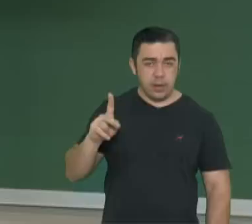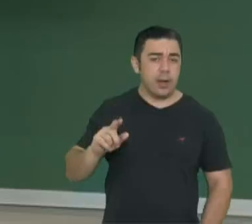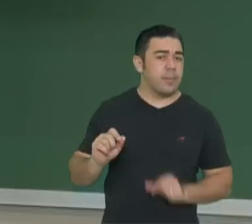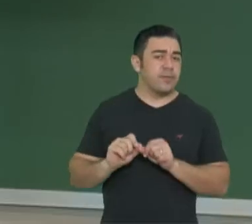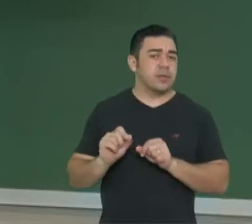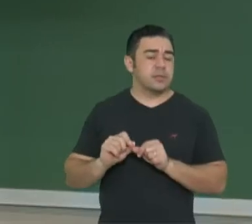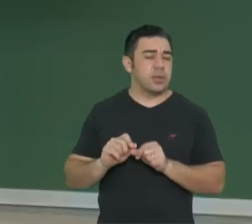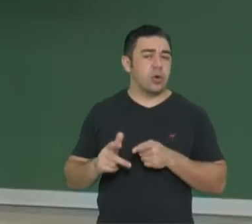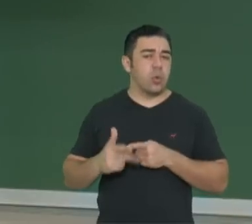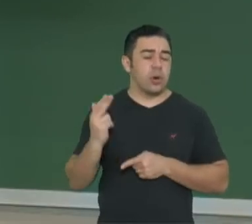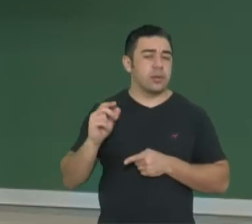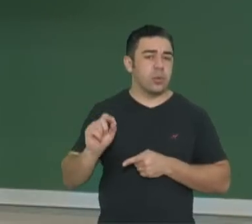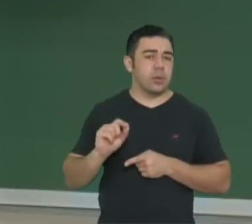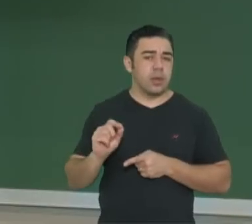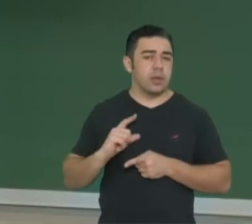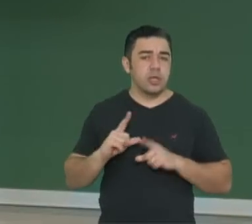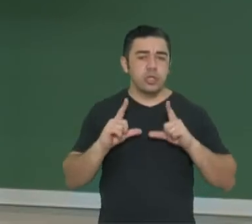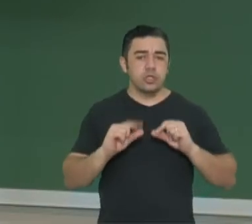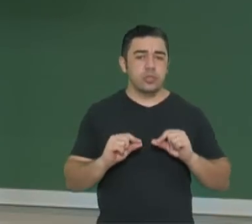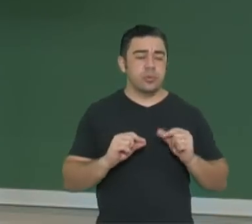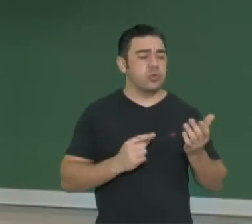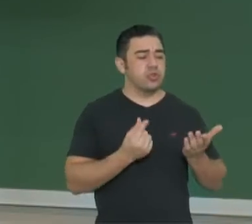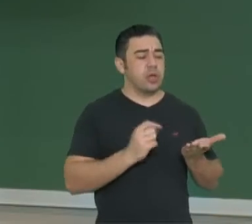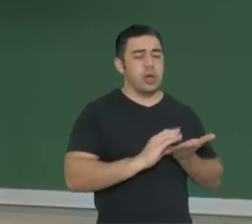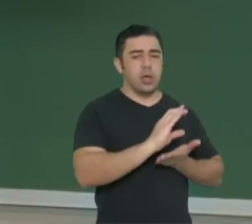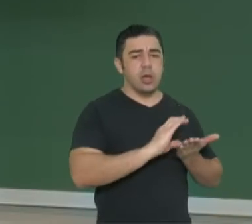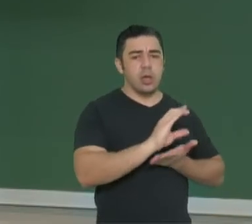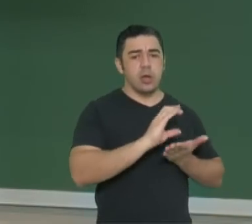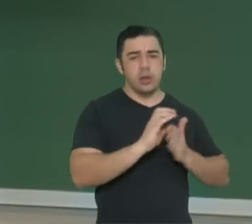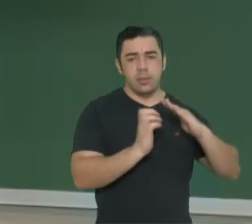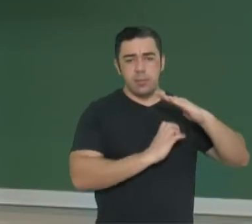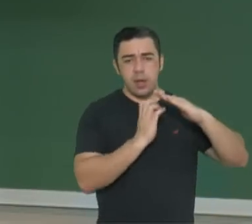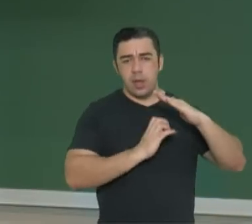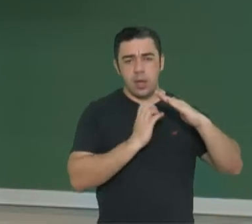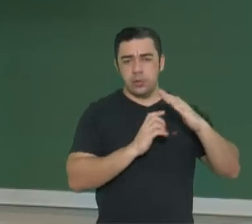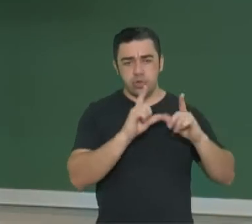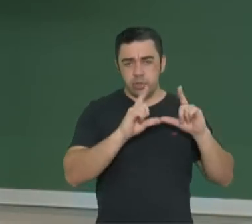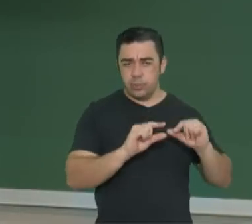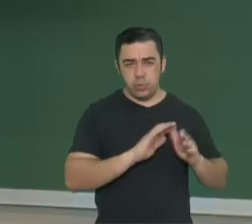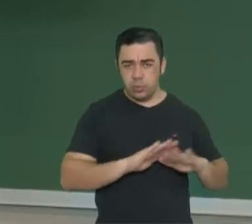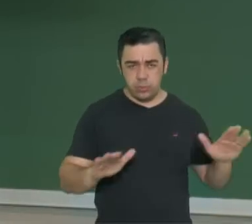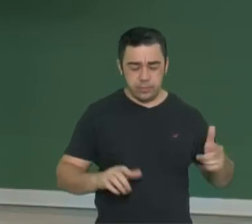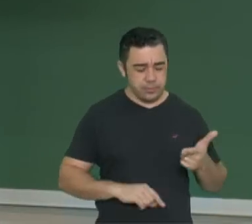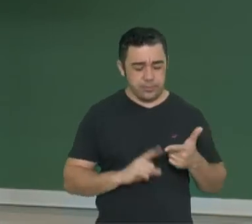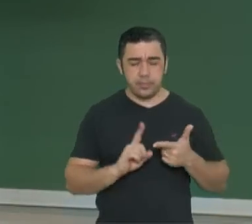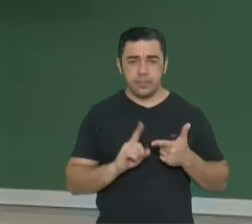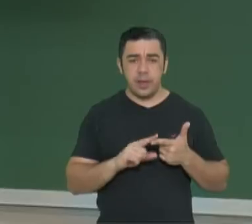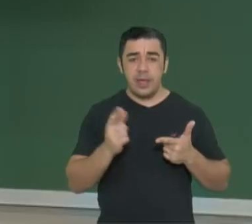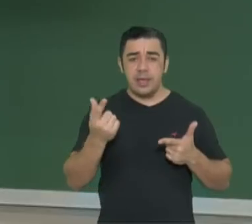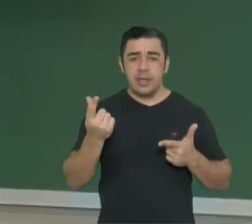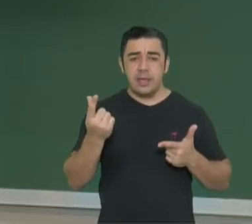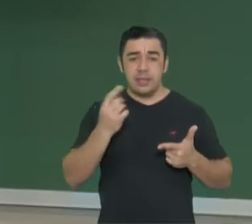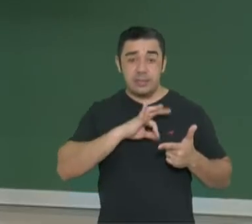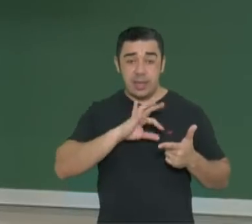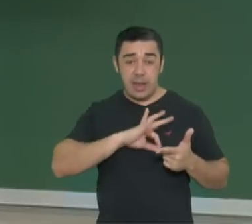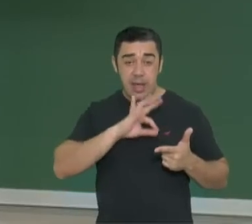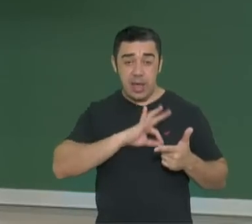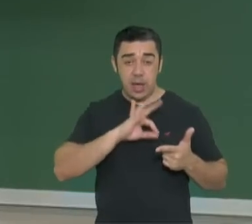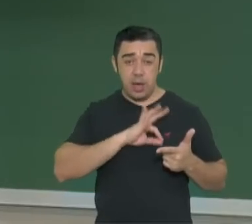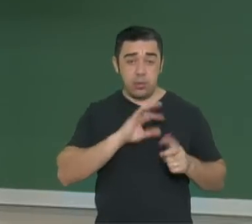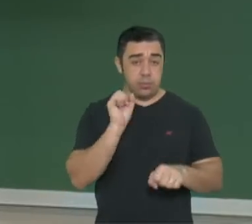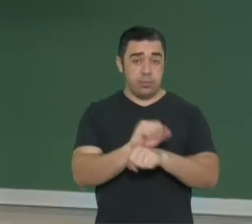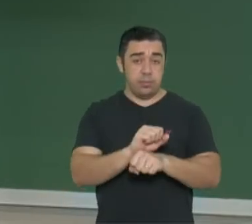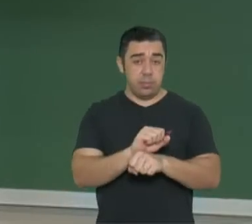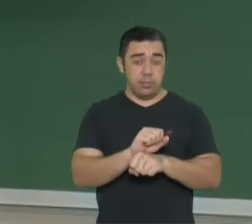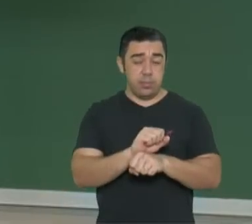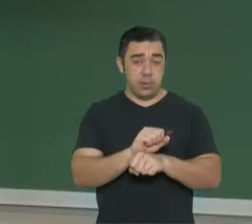fez? Diminuiu o crédito aos empresários, fontes de empréstimos, diminuiu. Congelou os salários de trabalhadores,